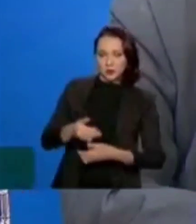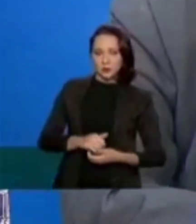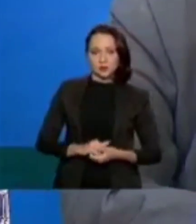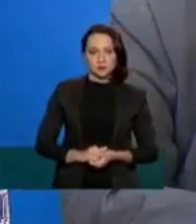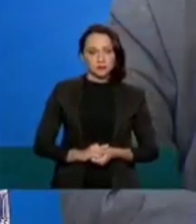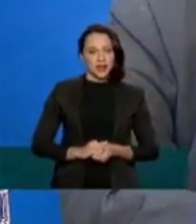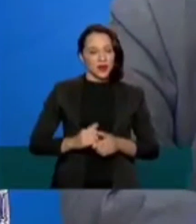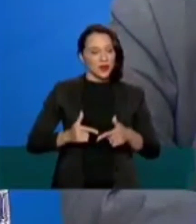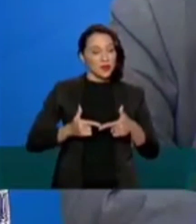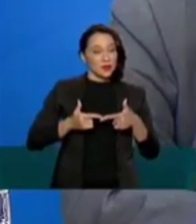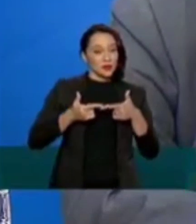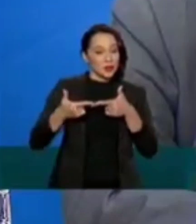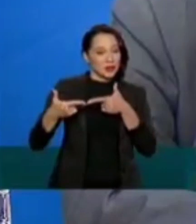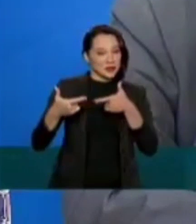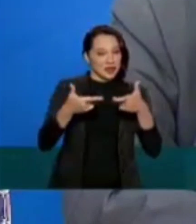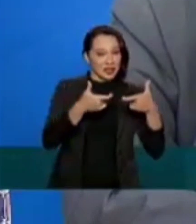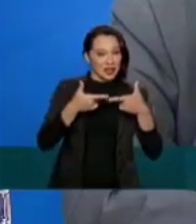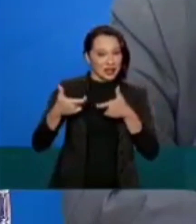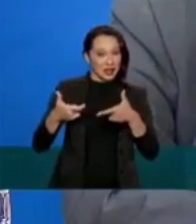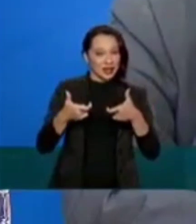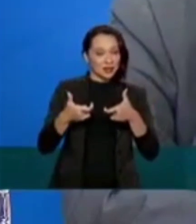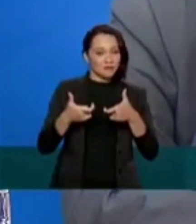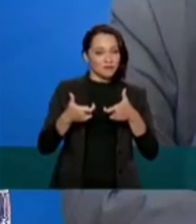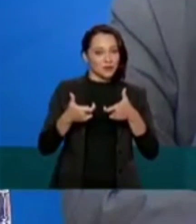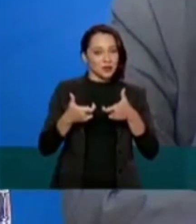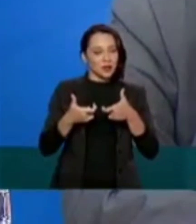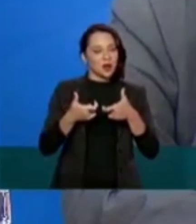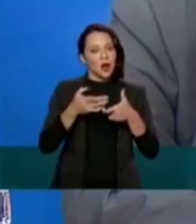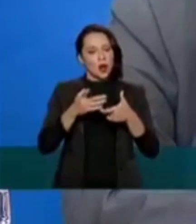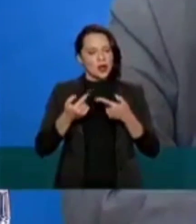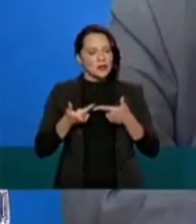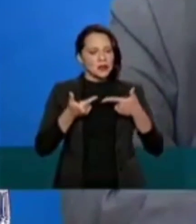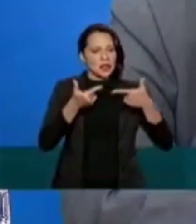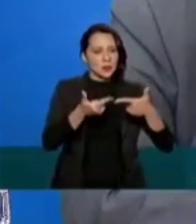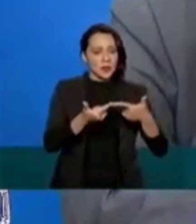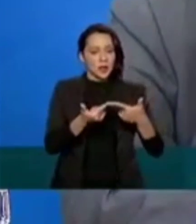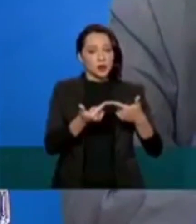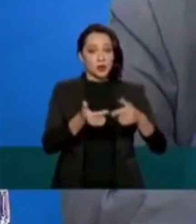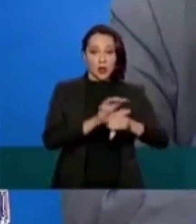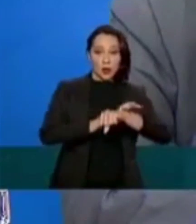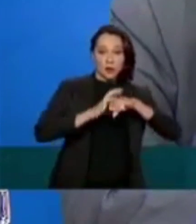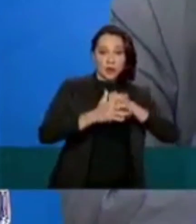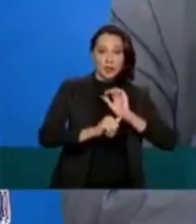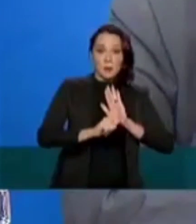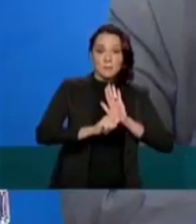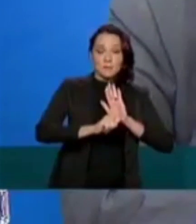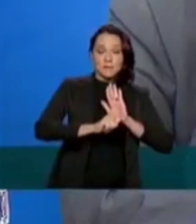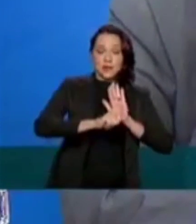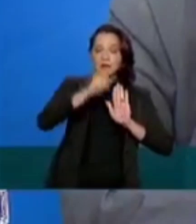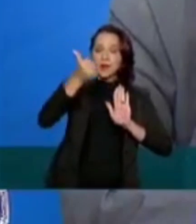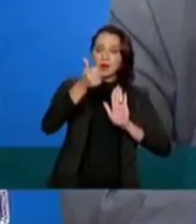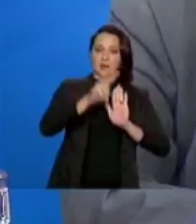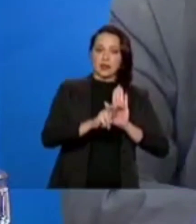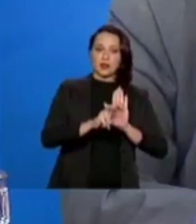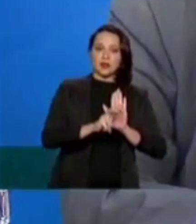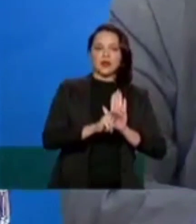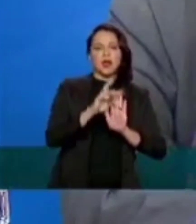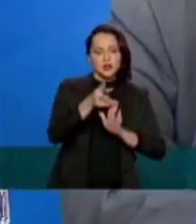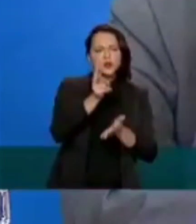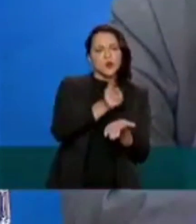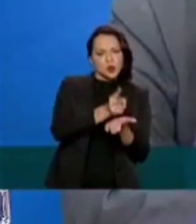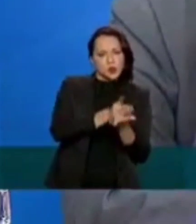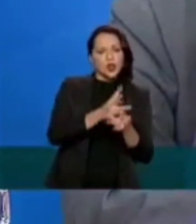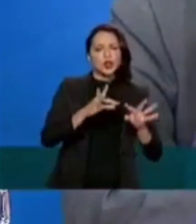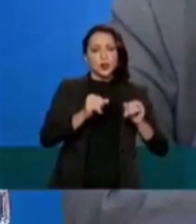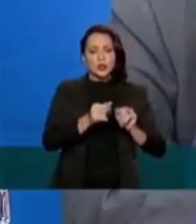o enfrentamento da guerra ao Covid, a primeira grande onda que se abateu sobre nós mantivemos